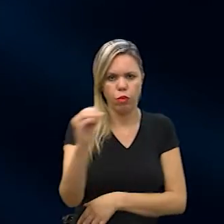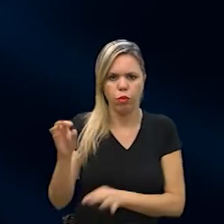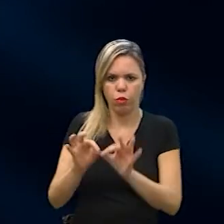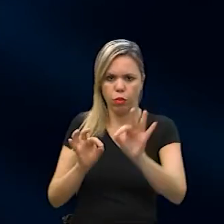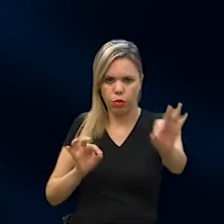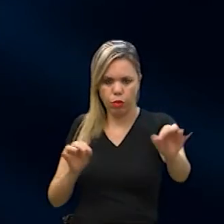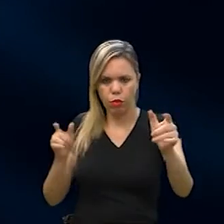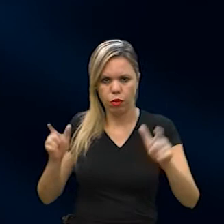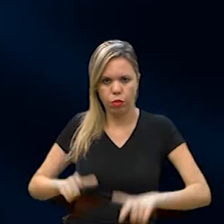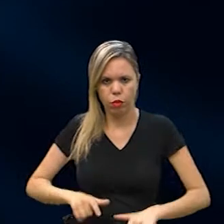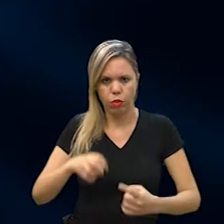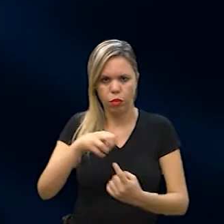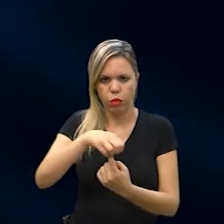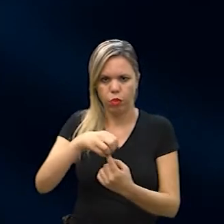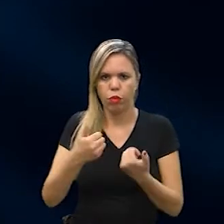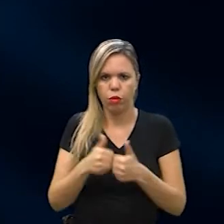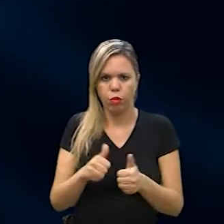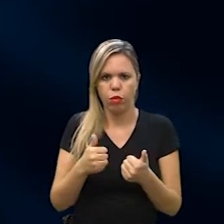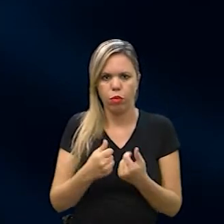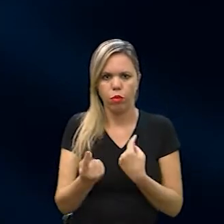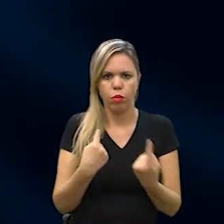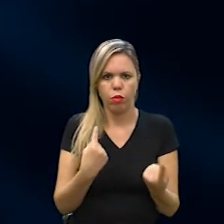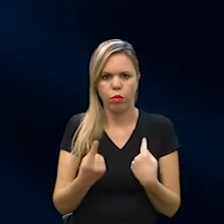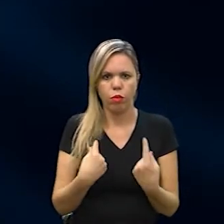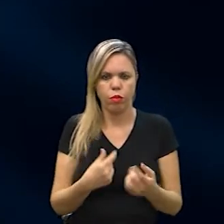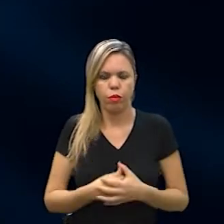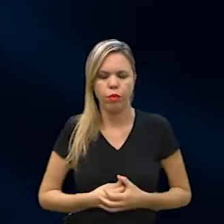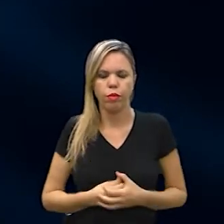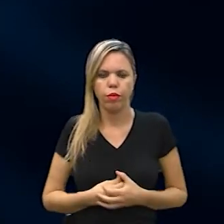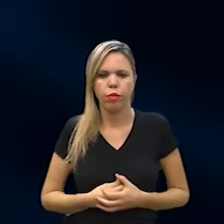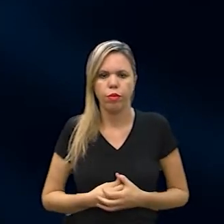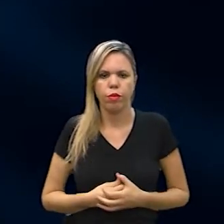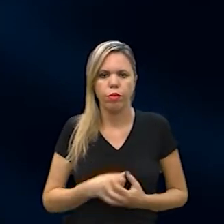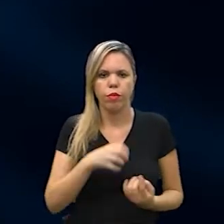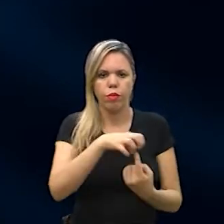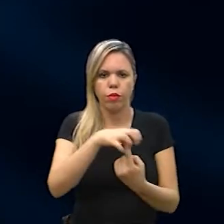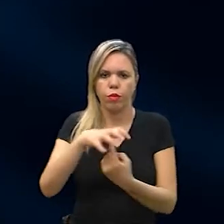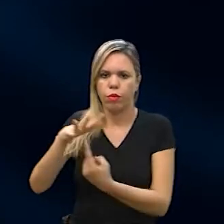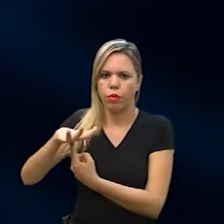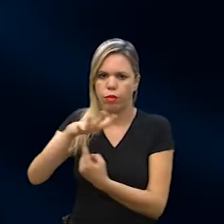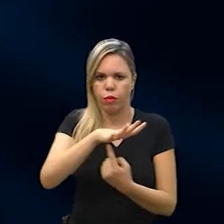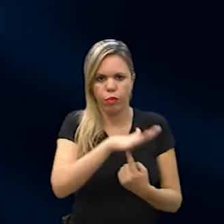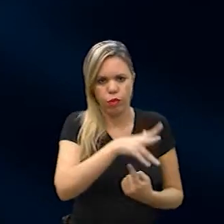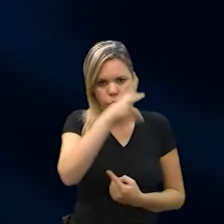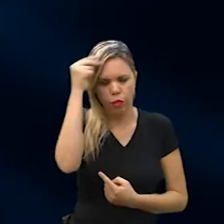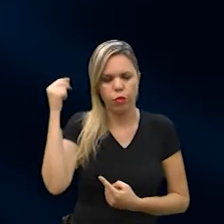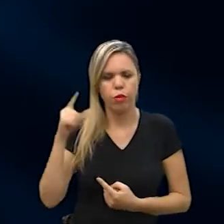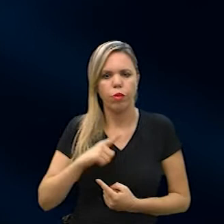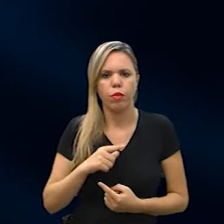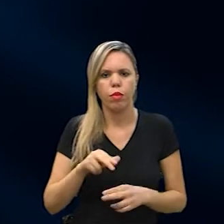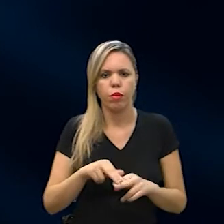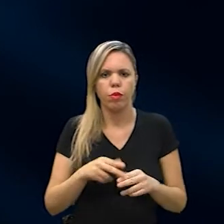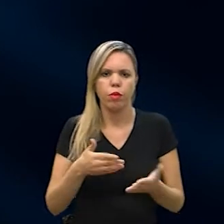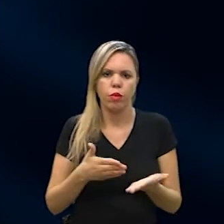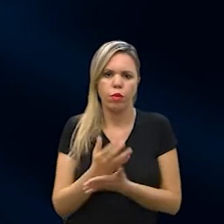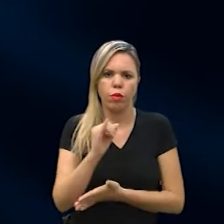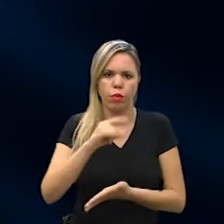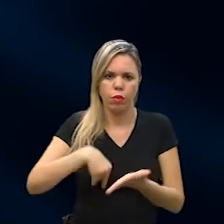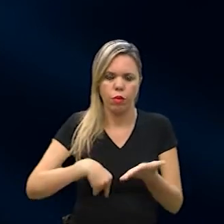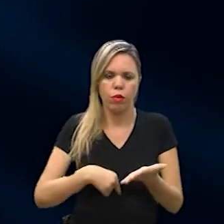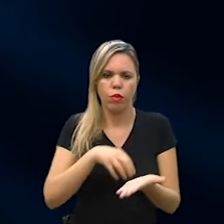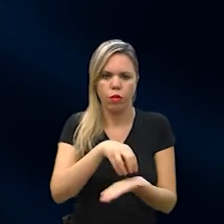100 metros de distância dos pontos de ônibus nas vias. E ainda em praças e equipamentos públicos